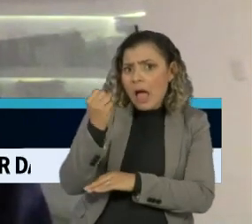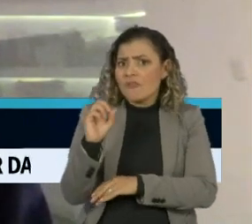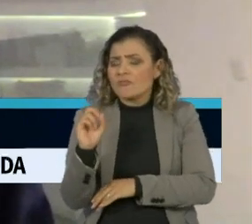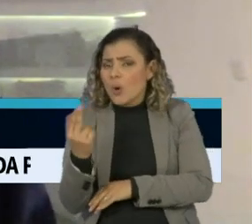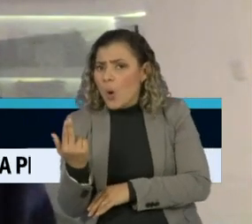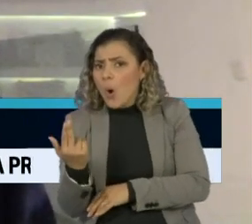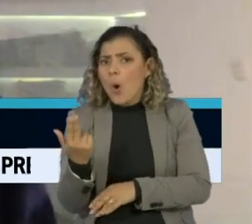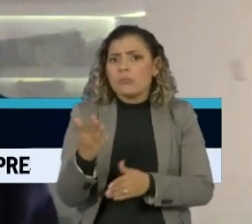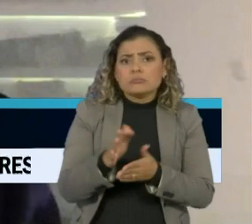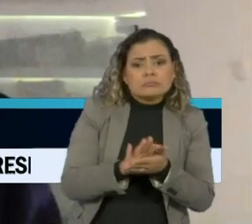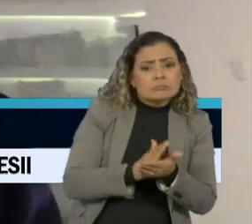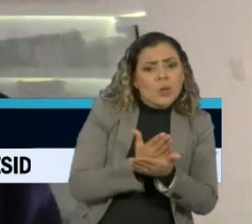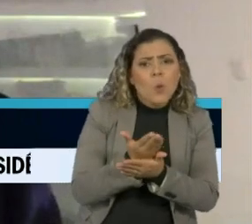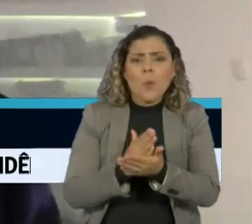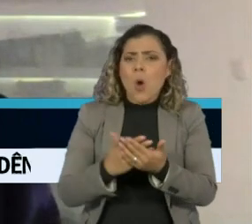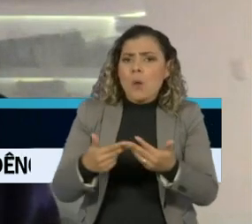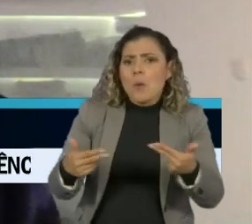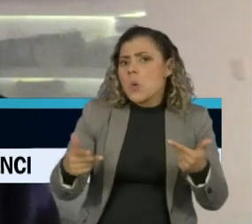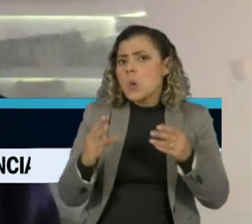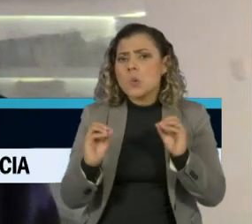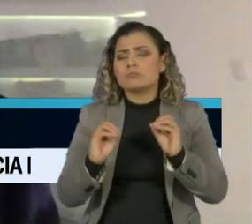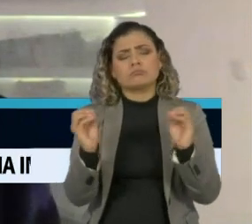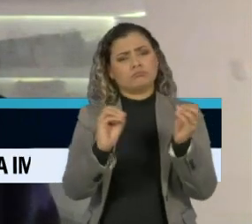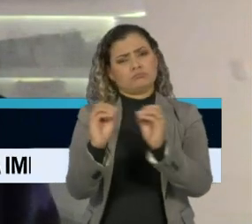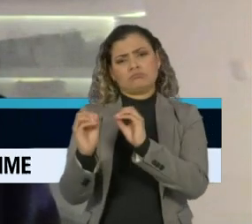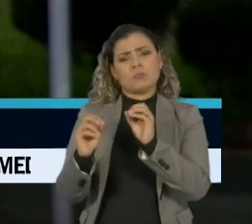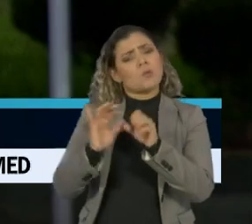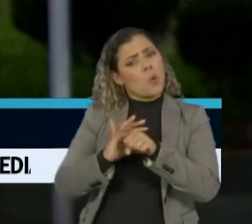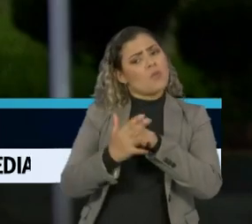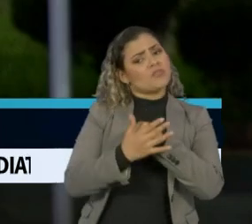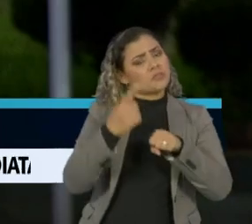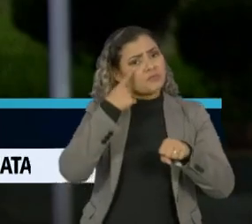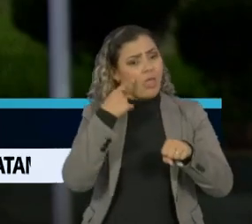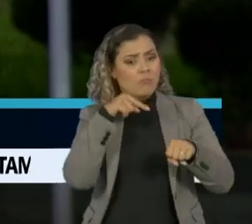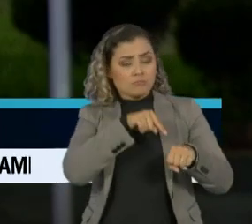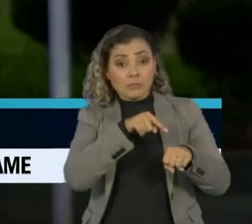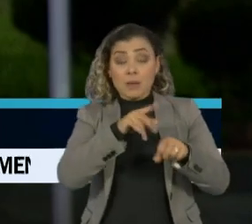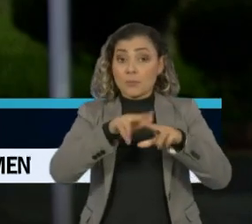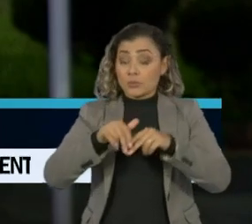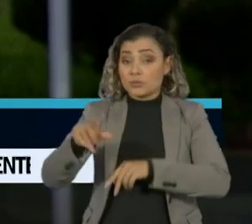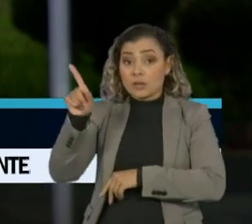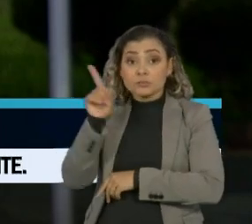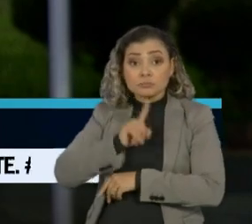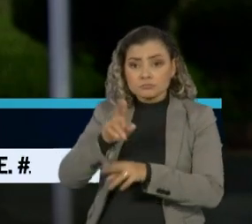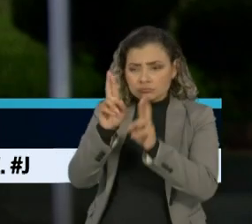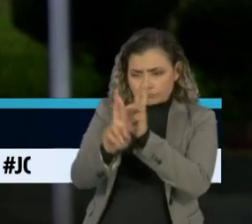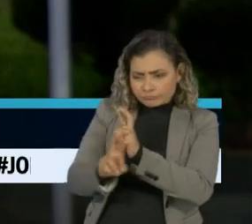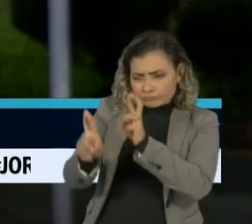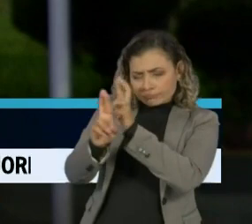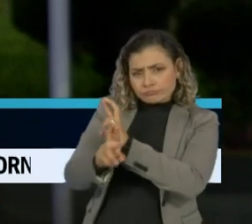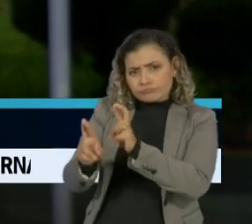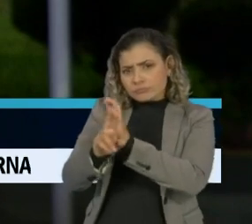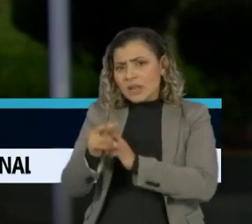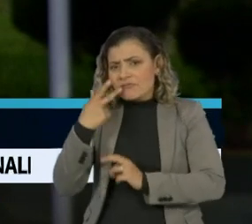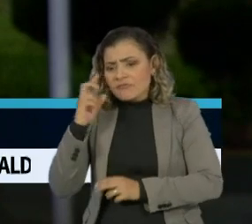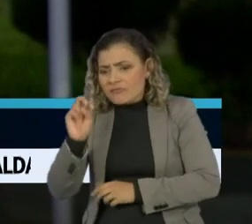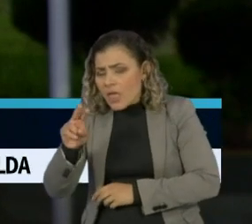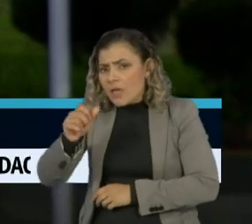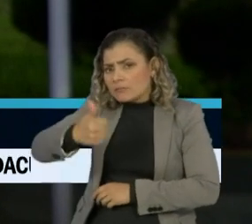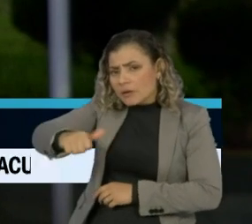seja não administrável seja tão ruim quanto a cor verde agência americana que regulamenta o uso de